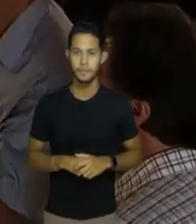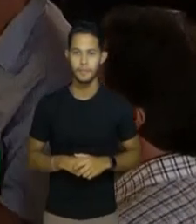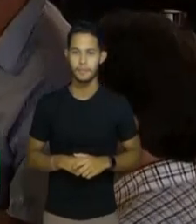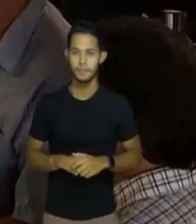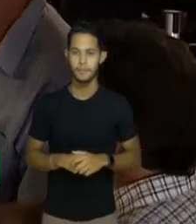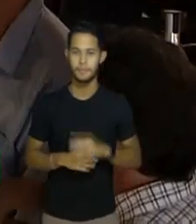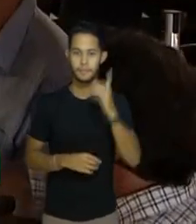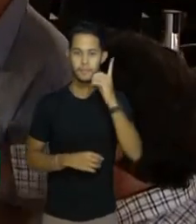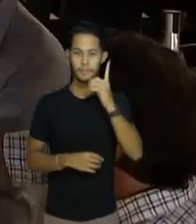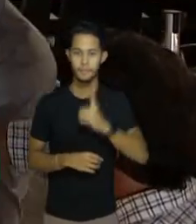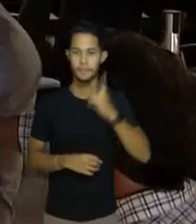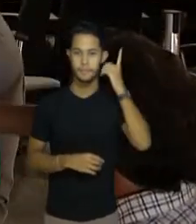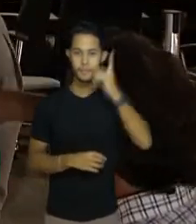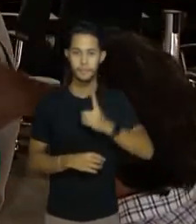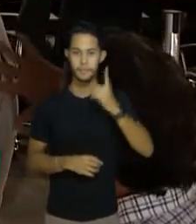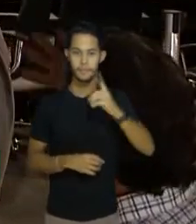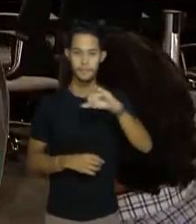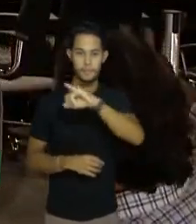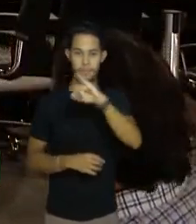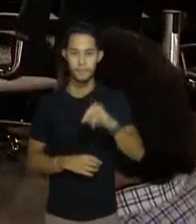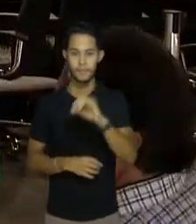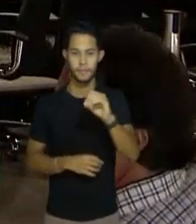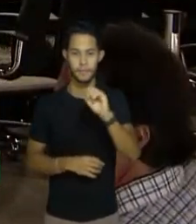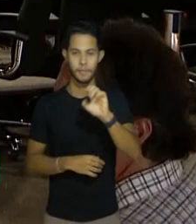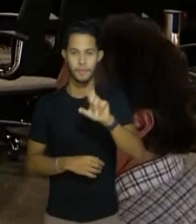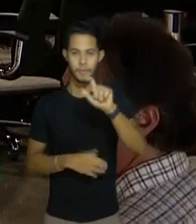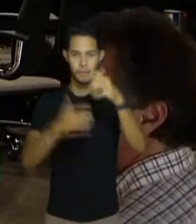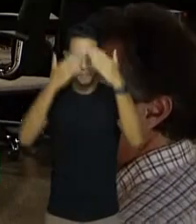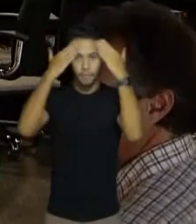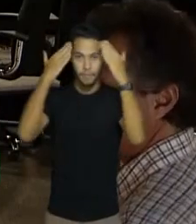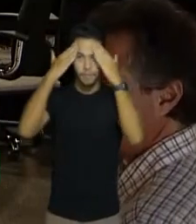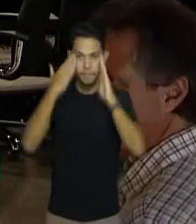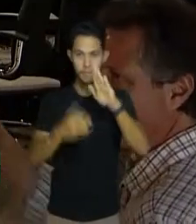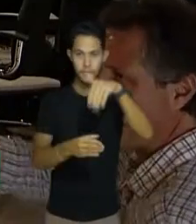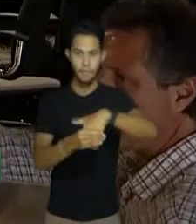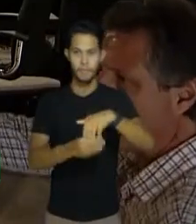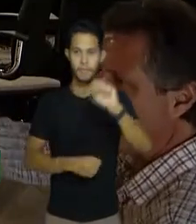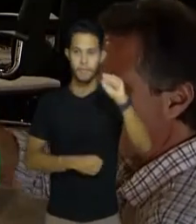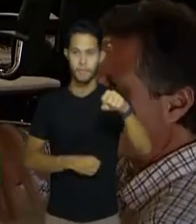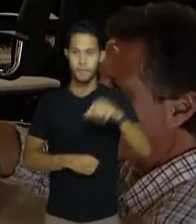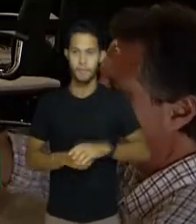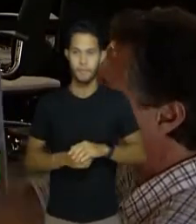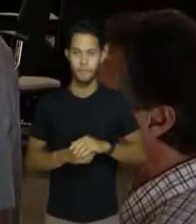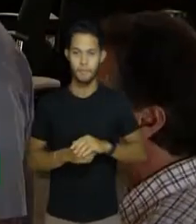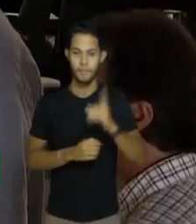José Milton Schaefer? Deputado José Milton Schaefer vota sim. Como vota deputado Júlio Garcia?